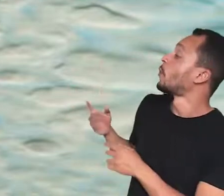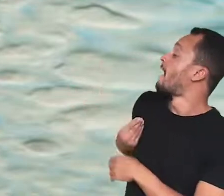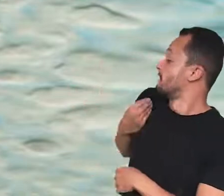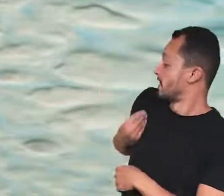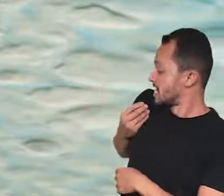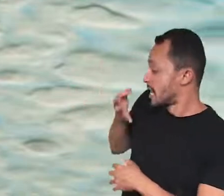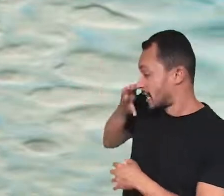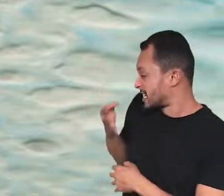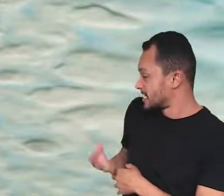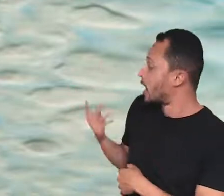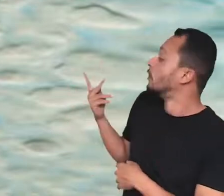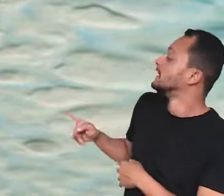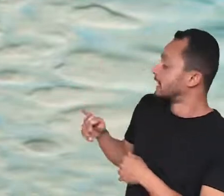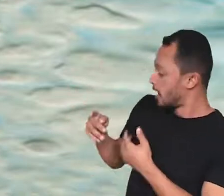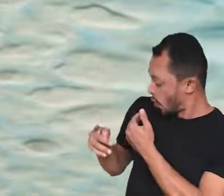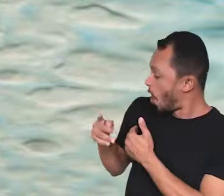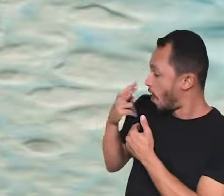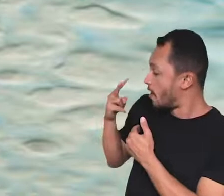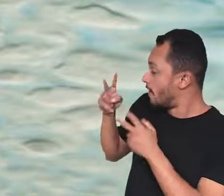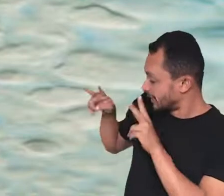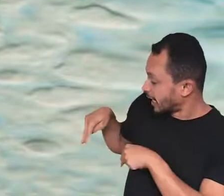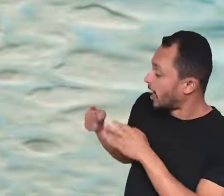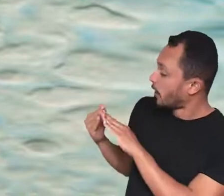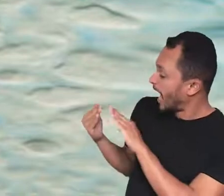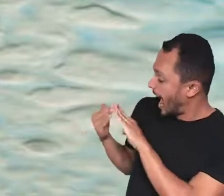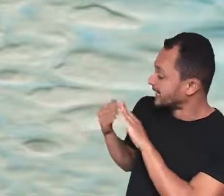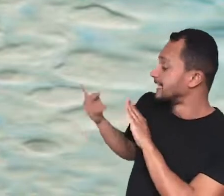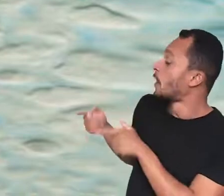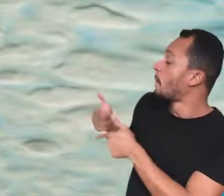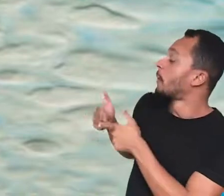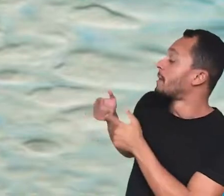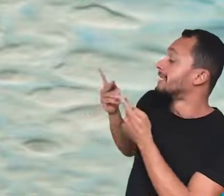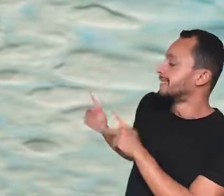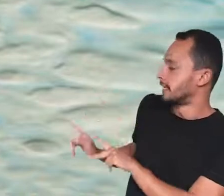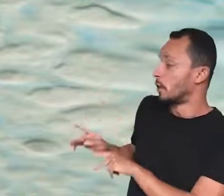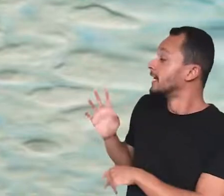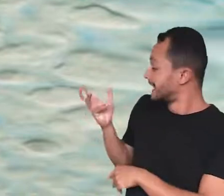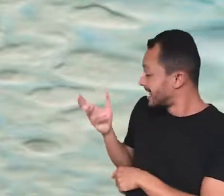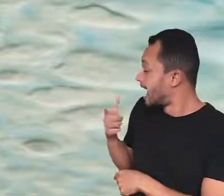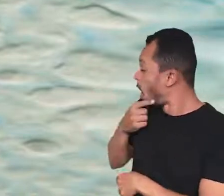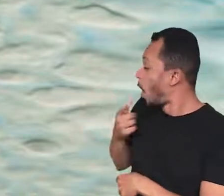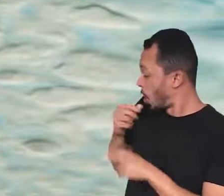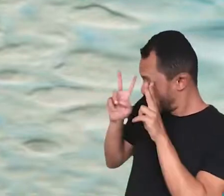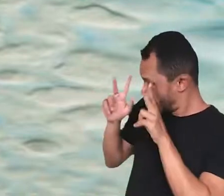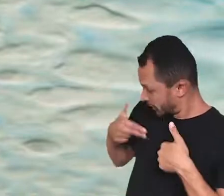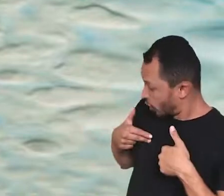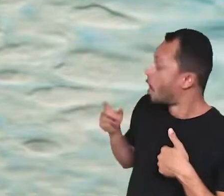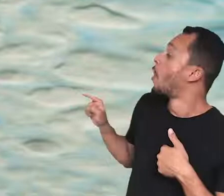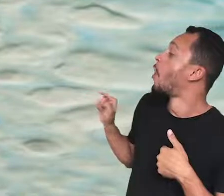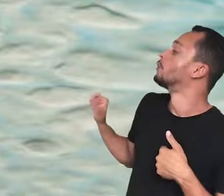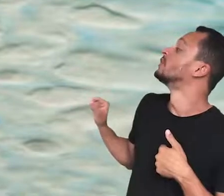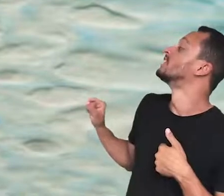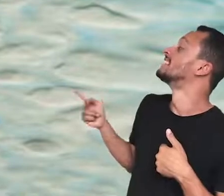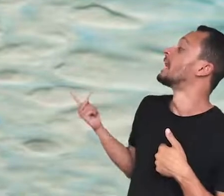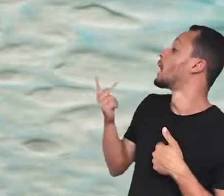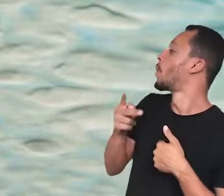na sua vida e nas coisas que acontecem debaixo do seu nariz e do seu teto. Tá preocupada com homem, atitude de homem? Preocupa com o seu,